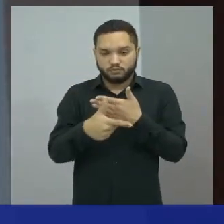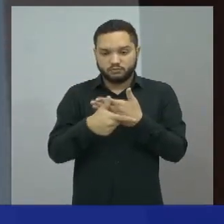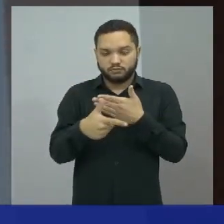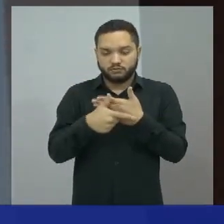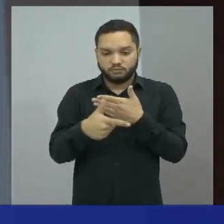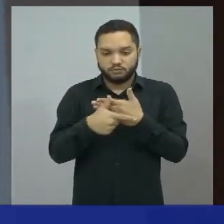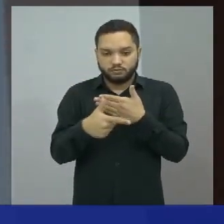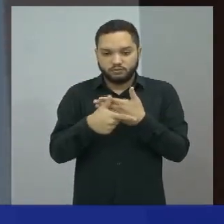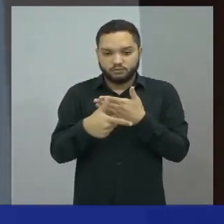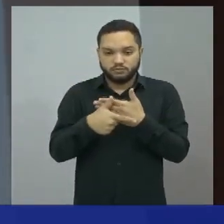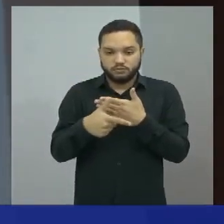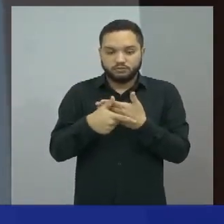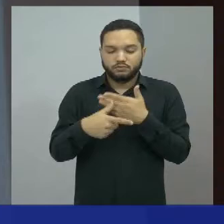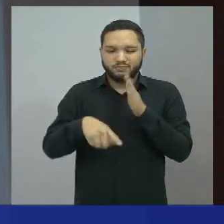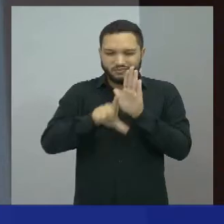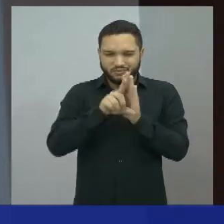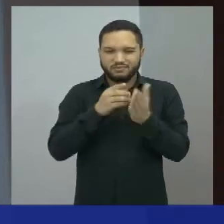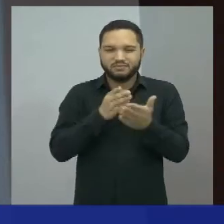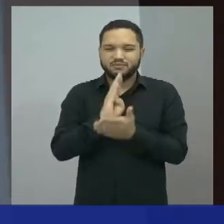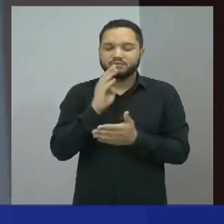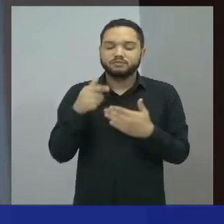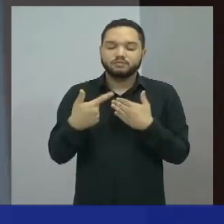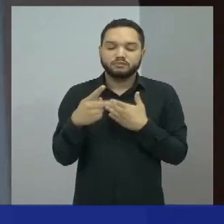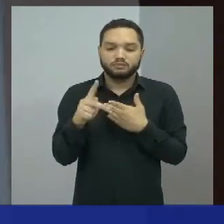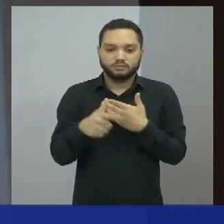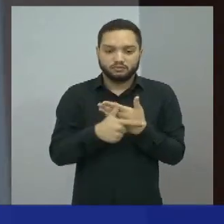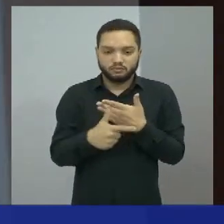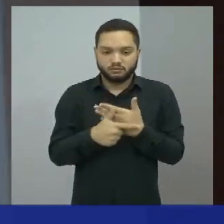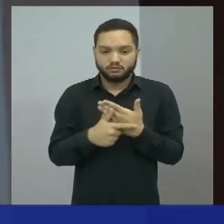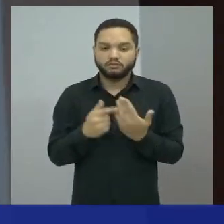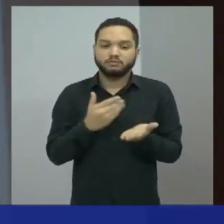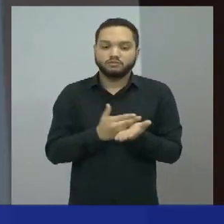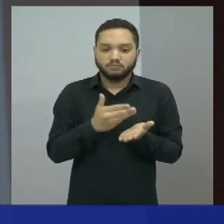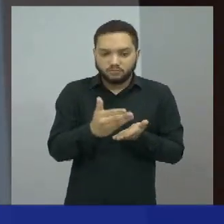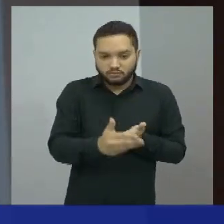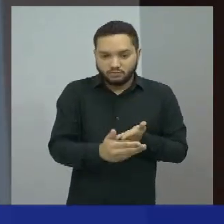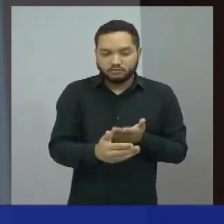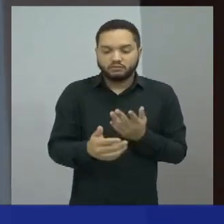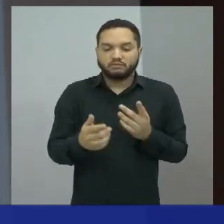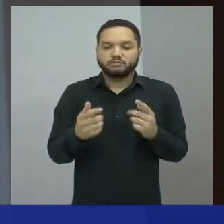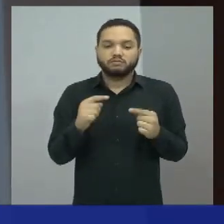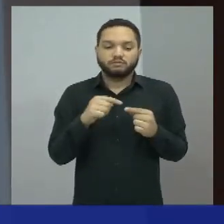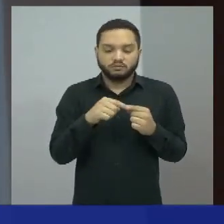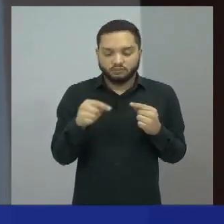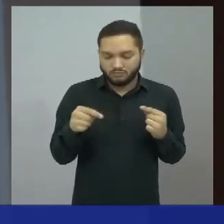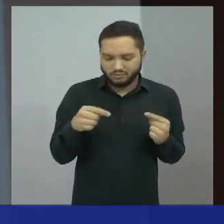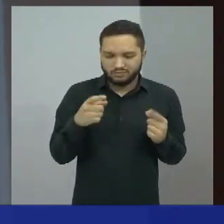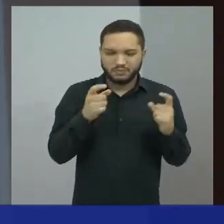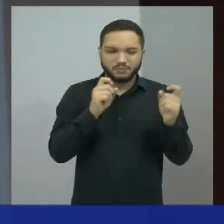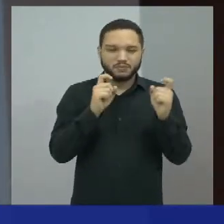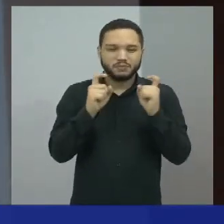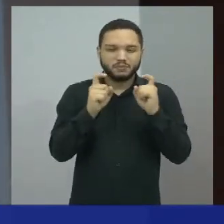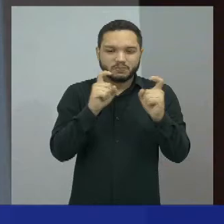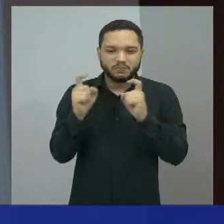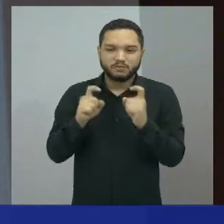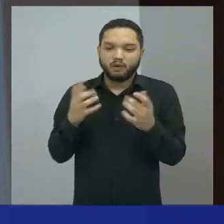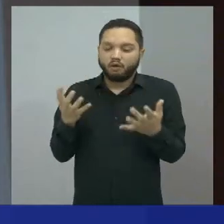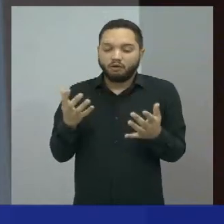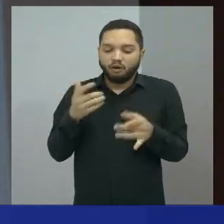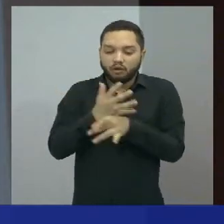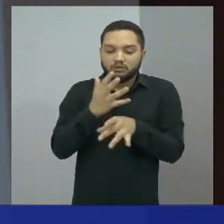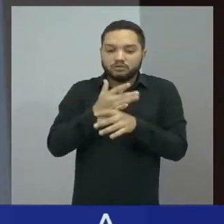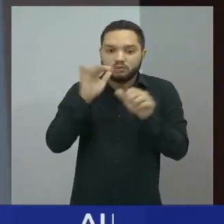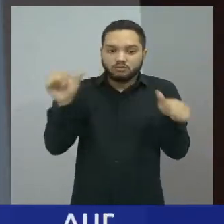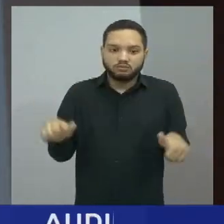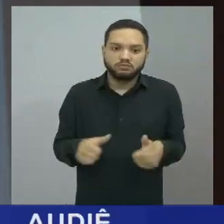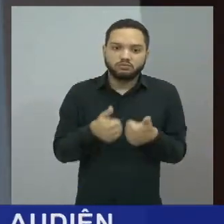estamos aprovando. A partir dessas discussões, de todas as contribuições, nós queremos uma cidade diferente da que